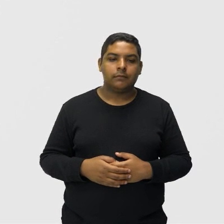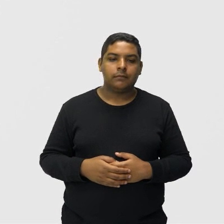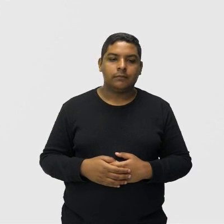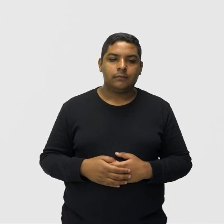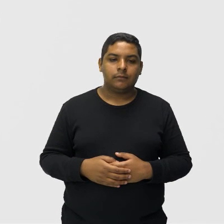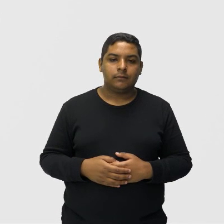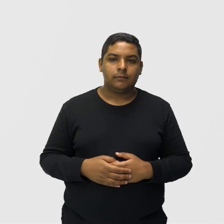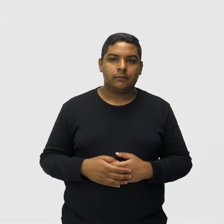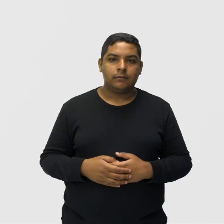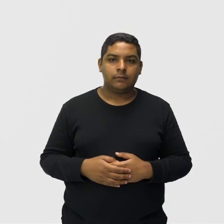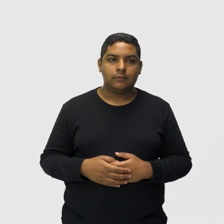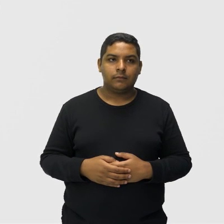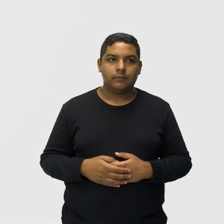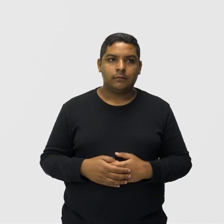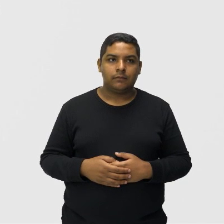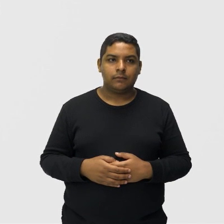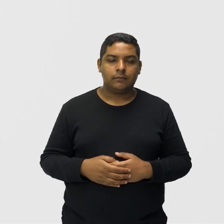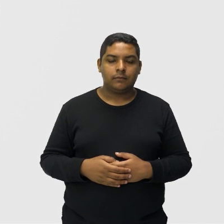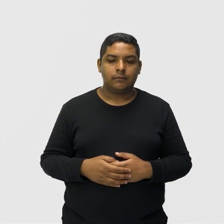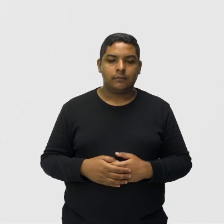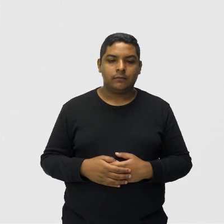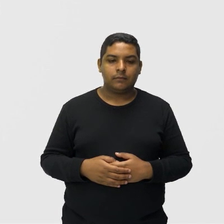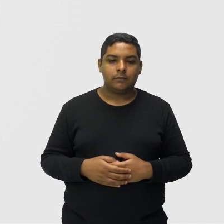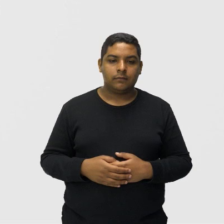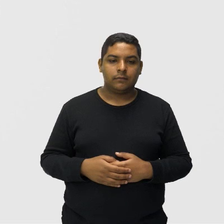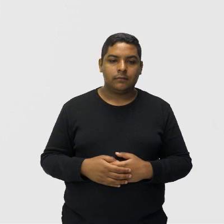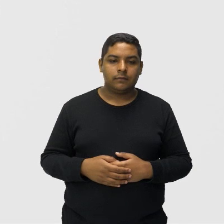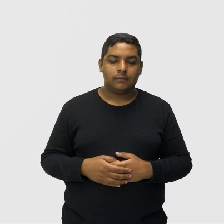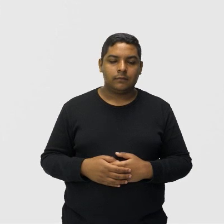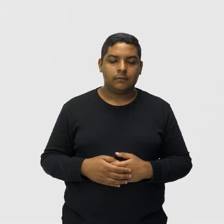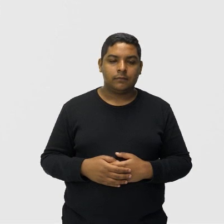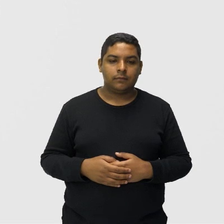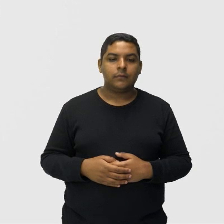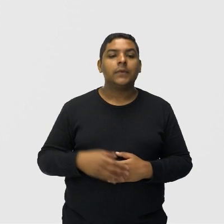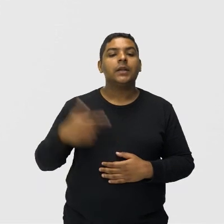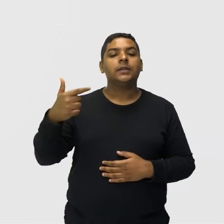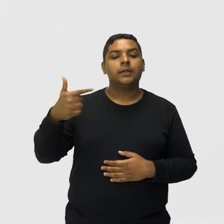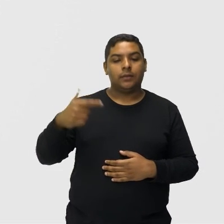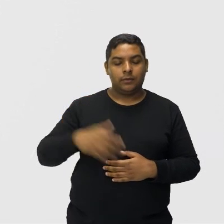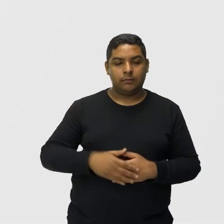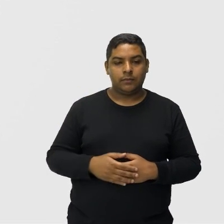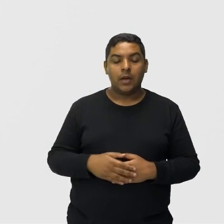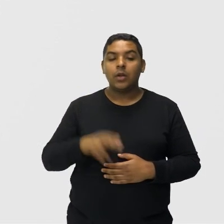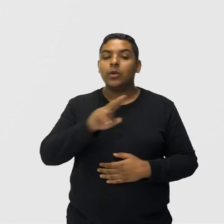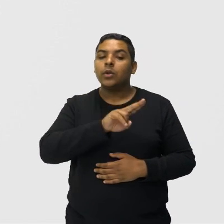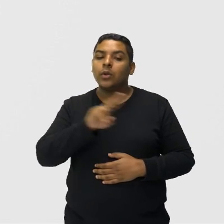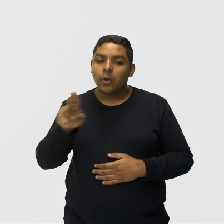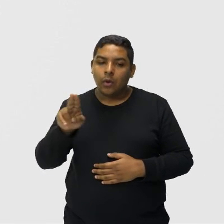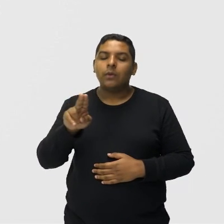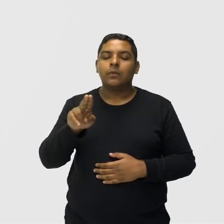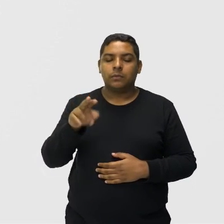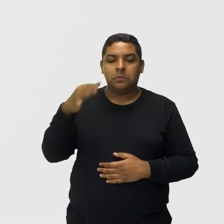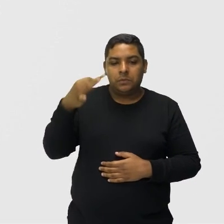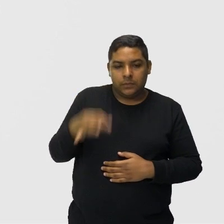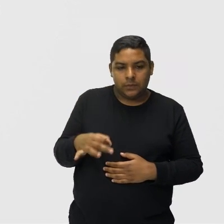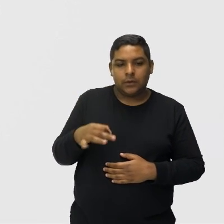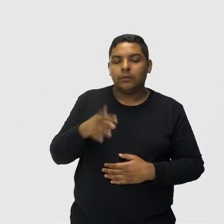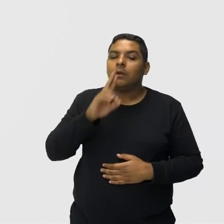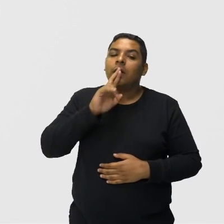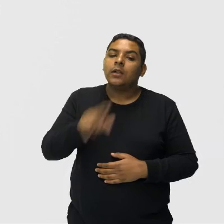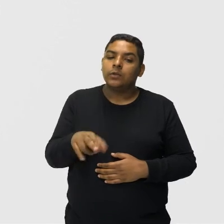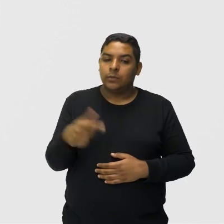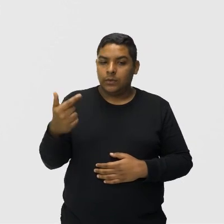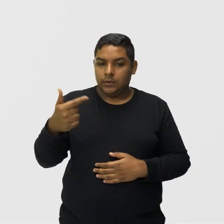para a segunda questão? Vamos lá. Segunda questão era essa nomenclatura. Vamos lá para a resposta, né,